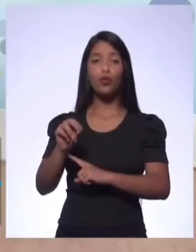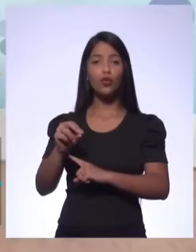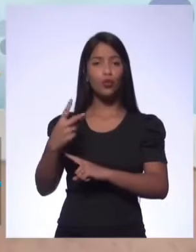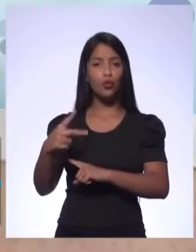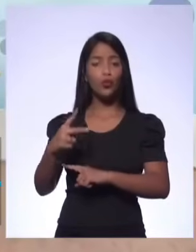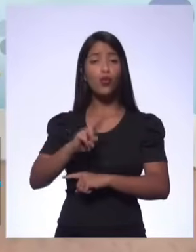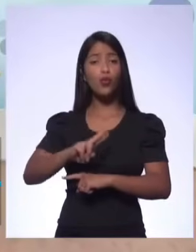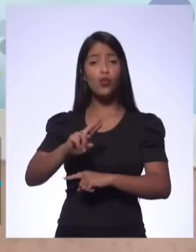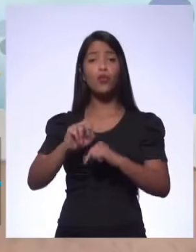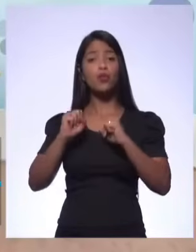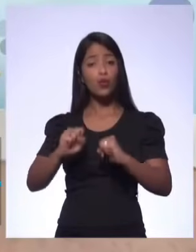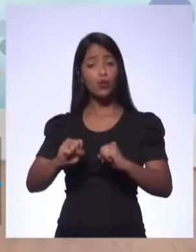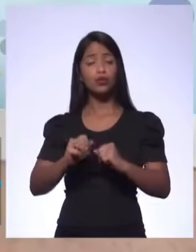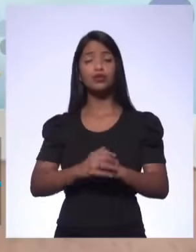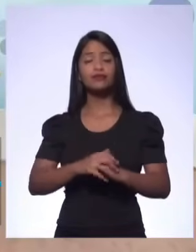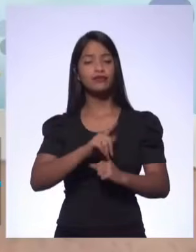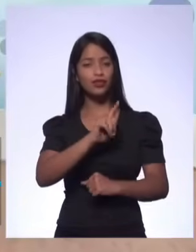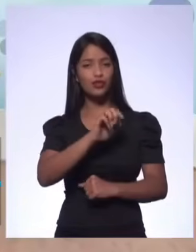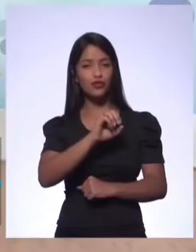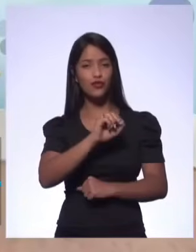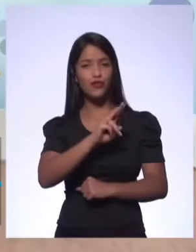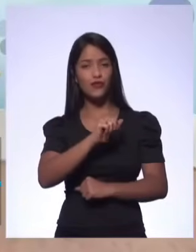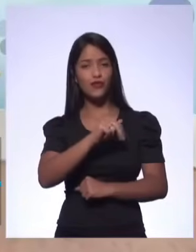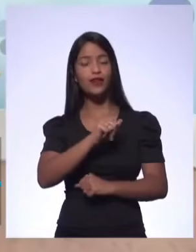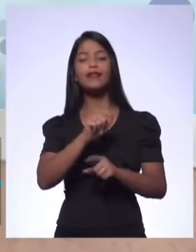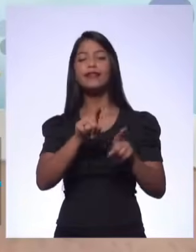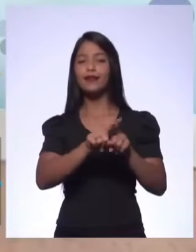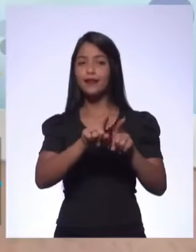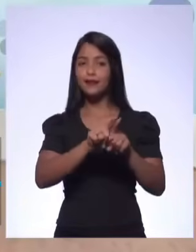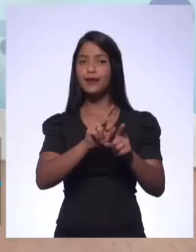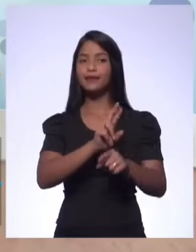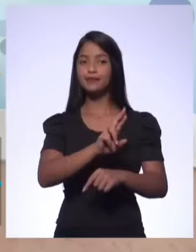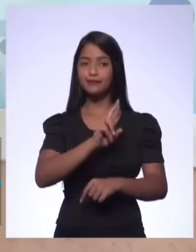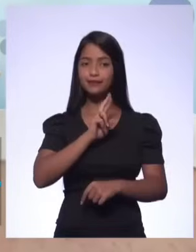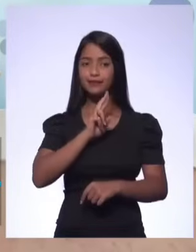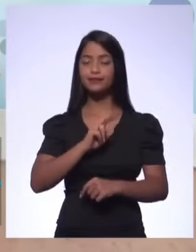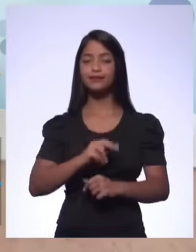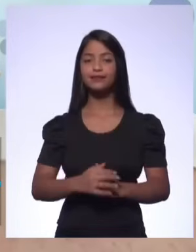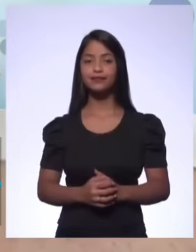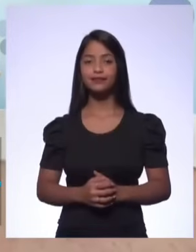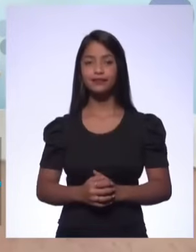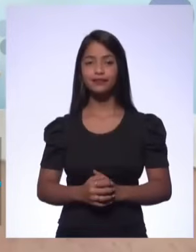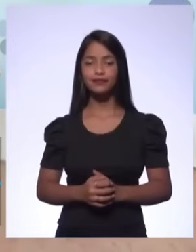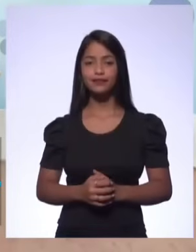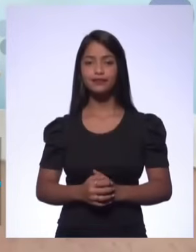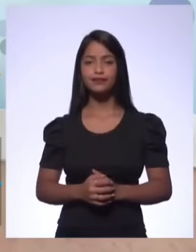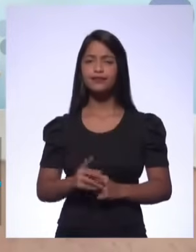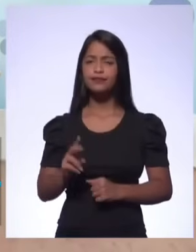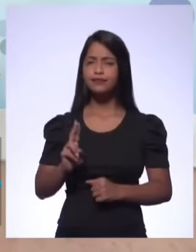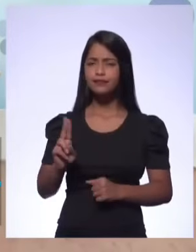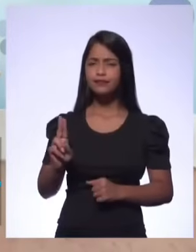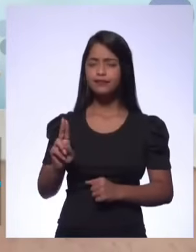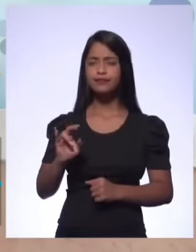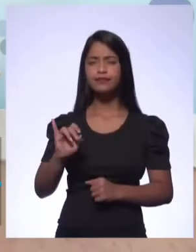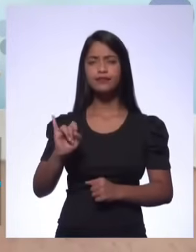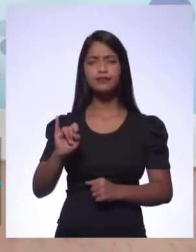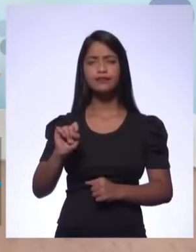também. Giovana também, né? Ó, isso. A Esmeralda... Não, espera aí. É Esmerai.